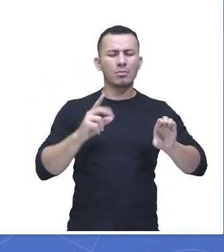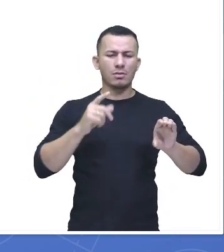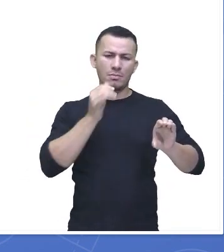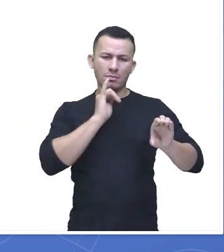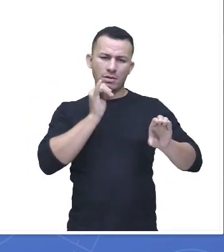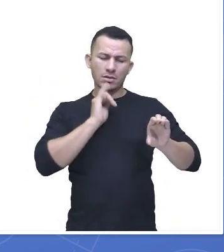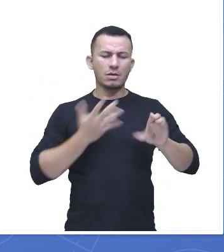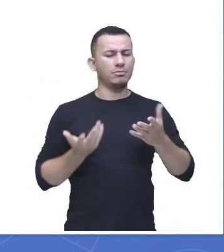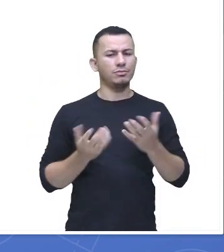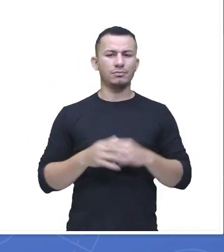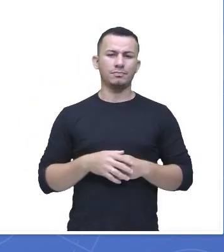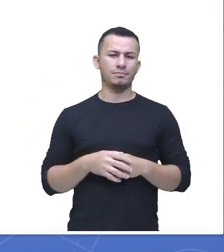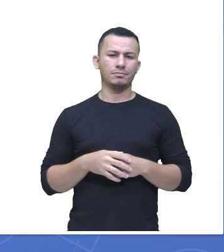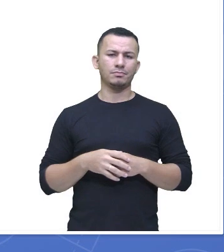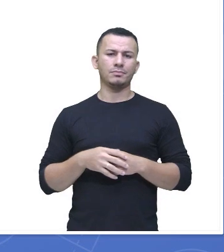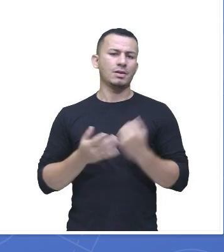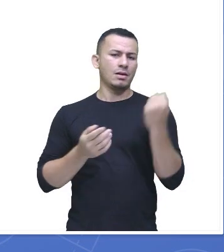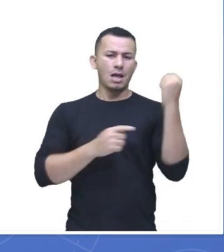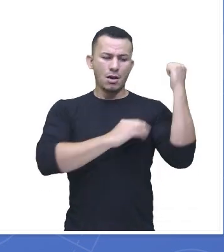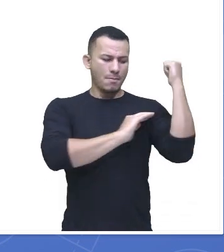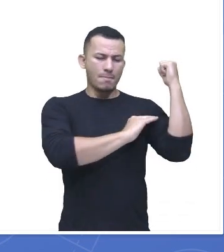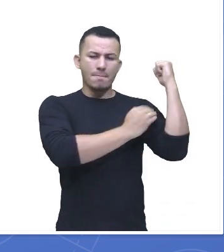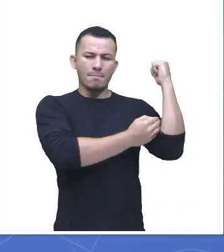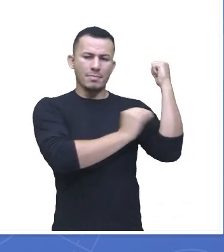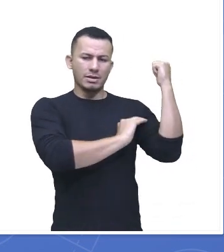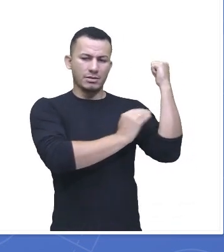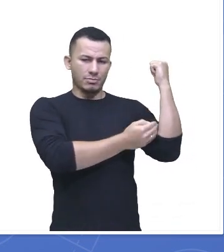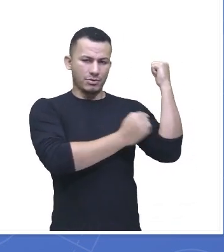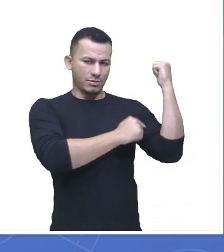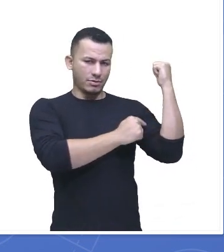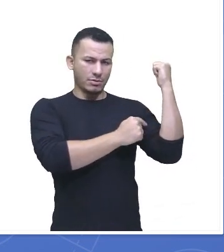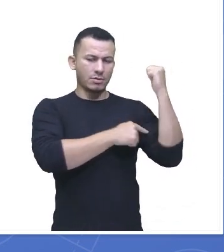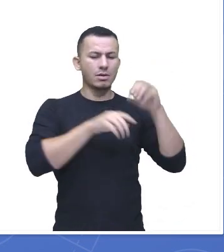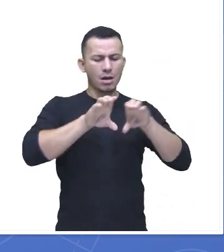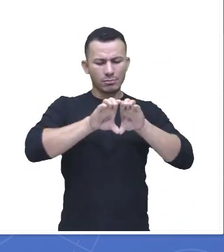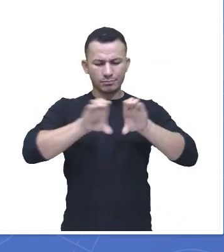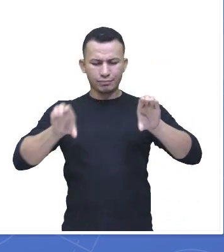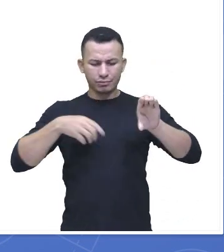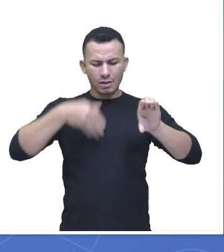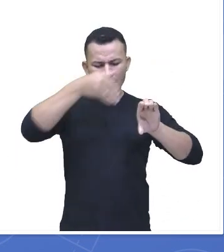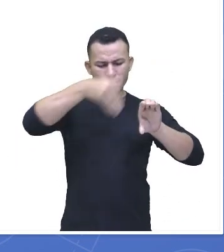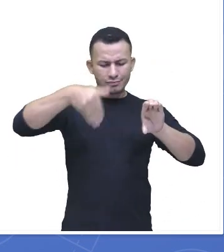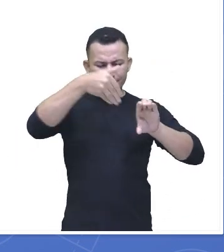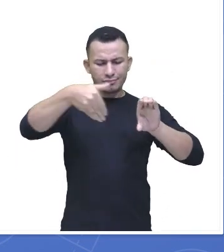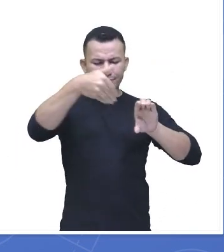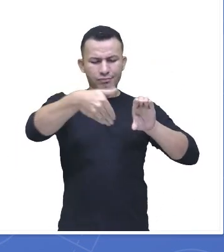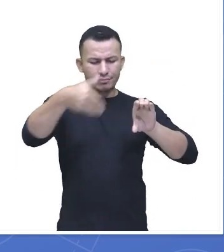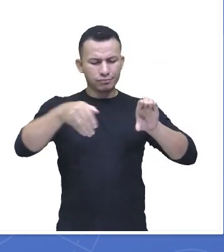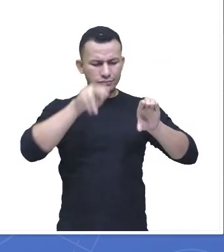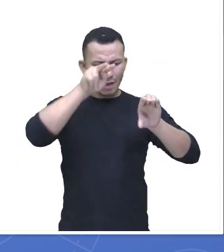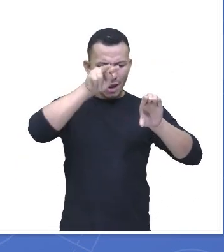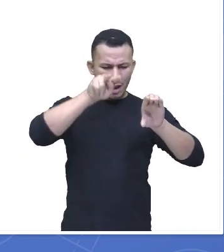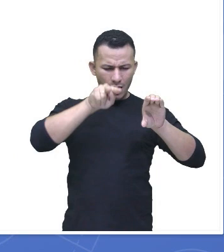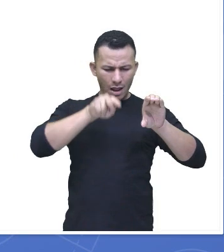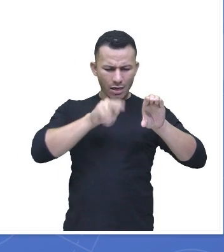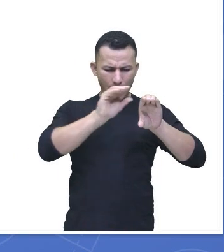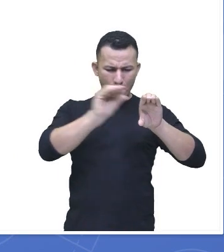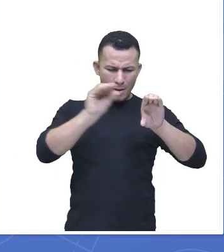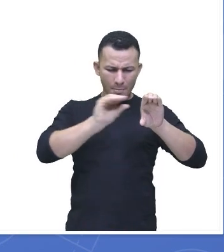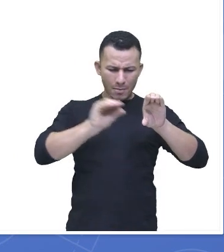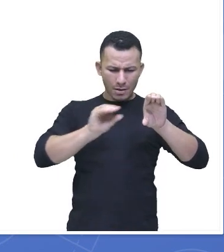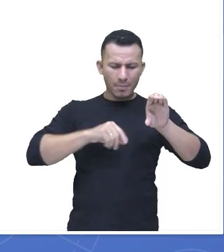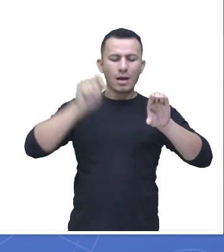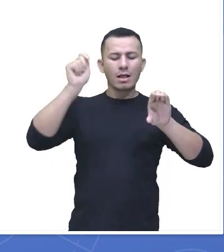que é o nosso bíceps. Houve um corte nele e a gente consegue ver toda a estrutura